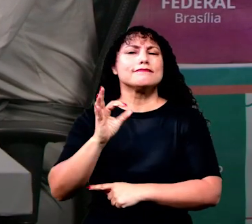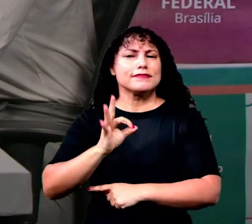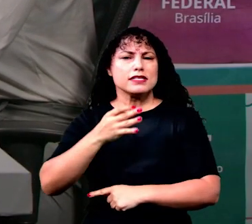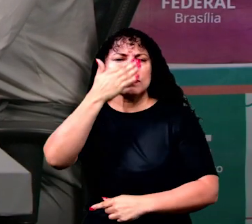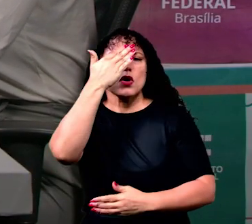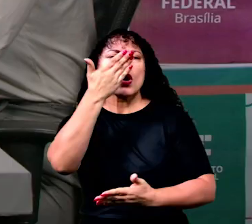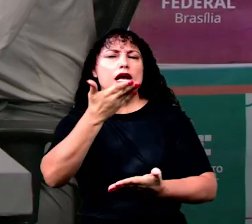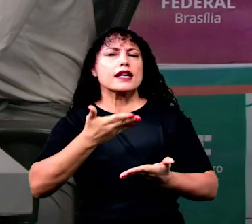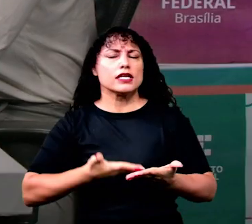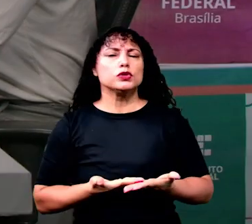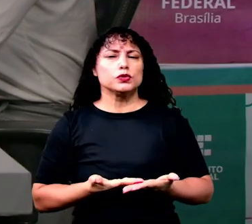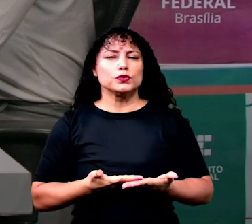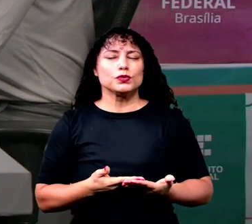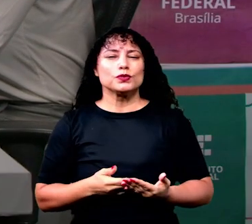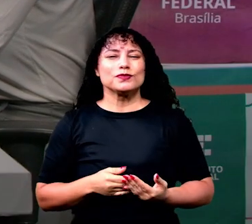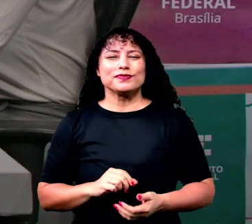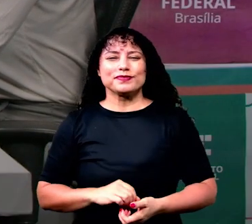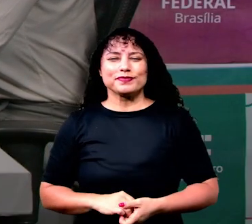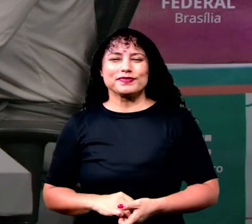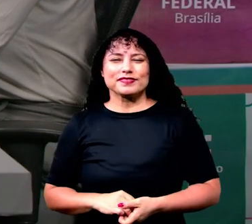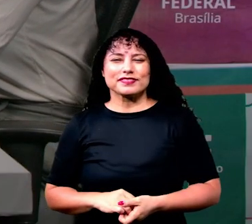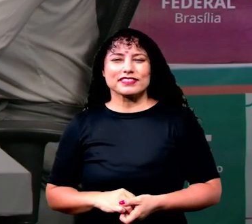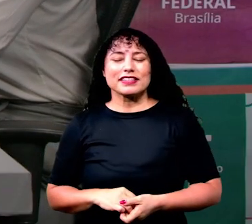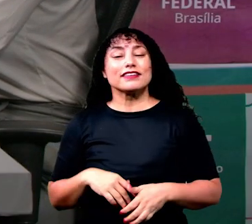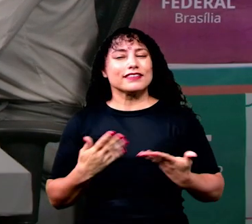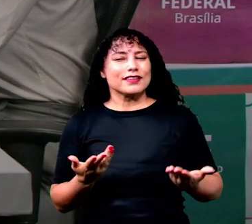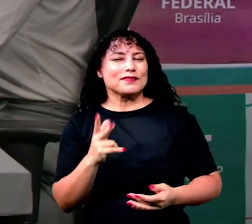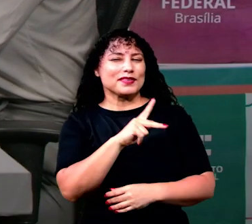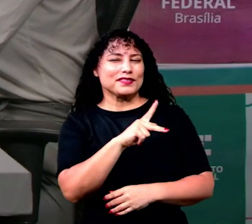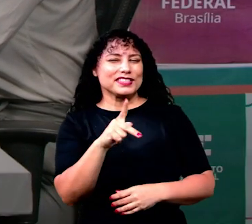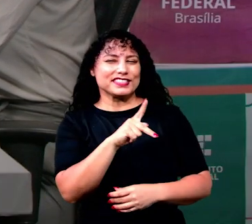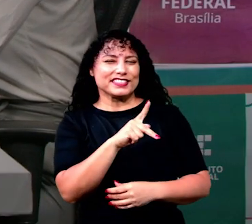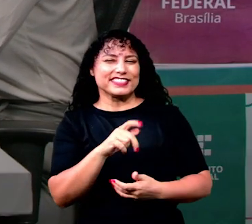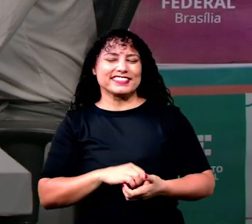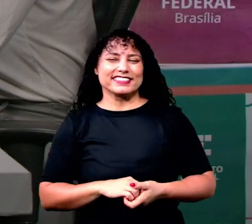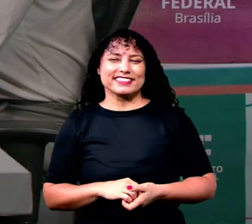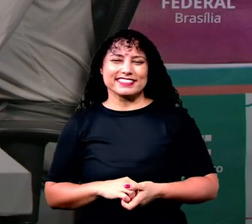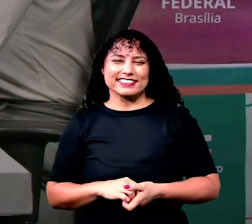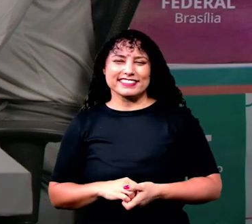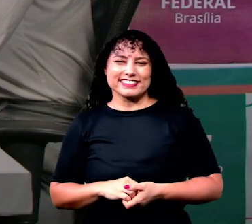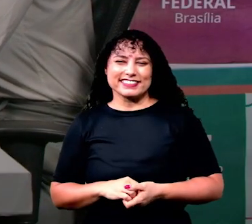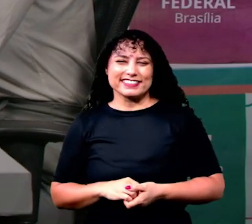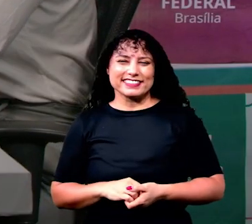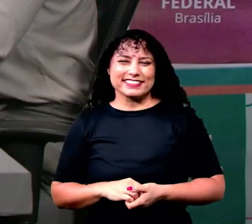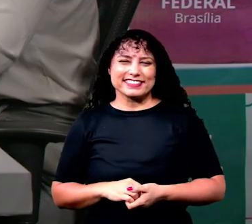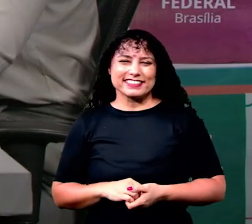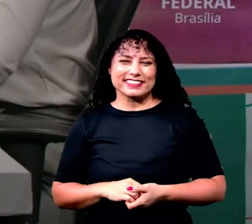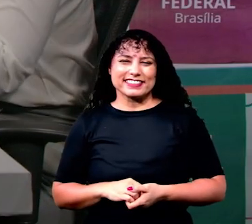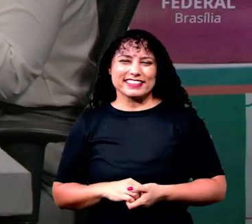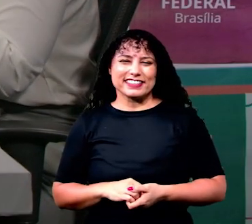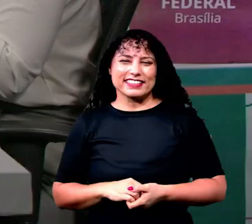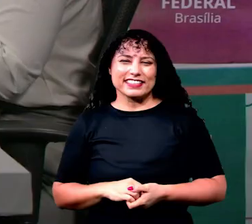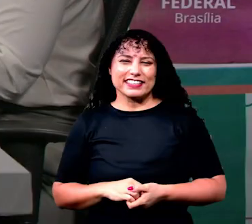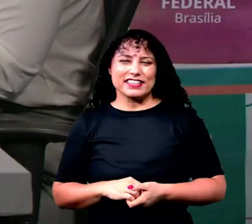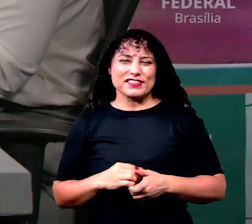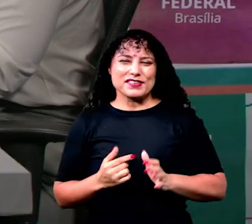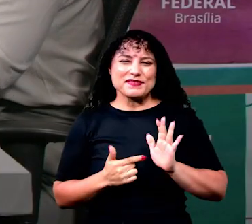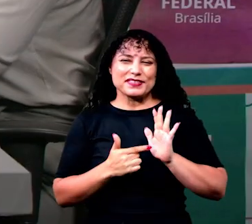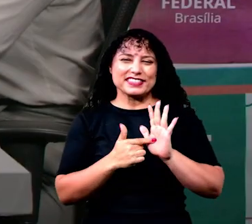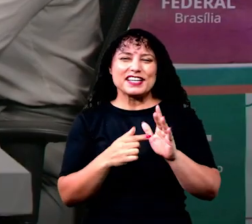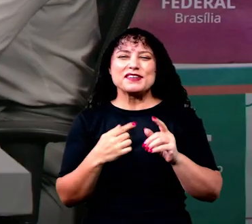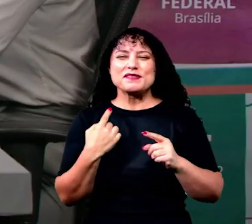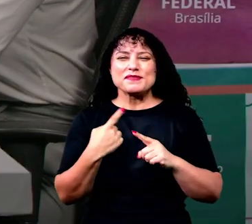essenciais mesmo, eu acredito. E, professora, vamos, vamos voltar